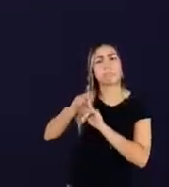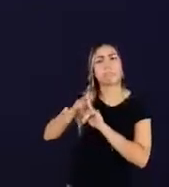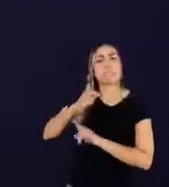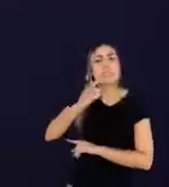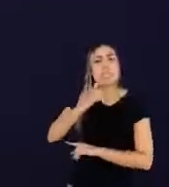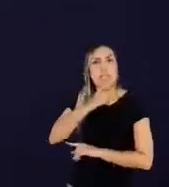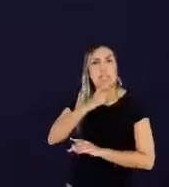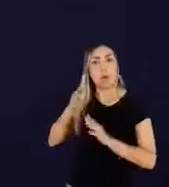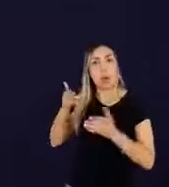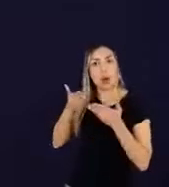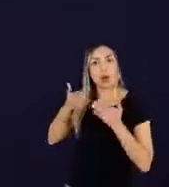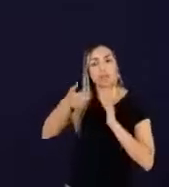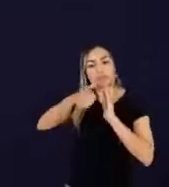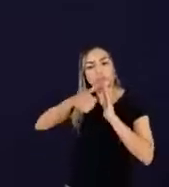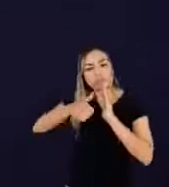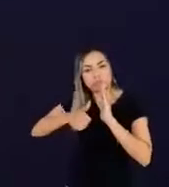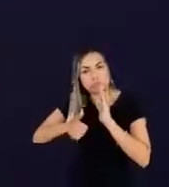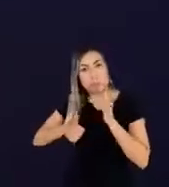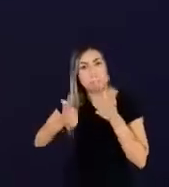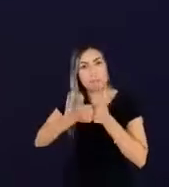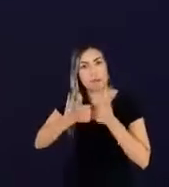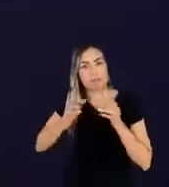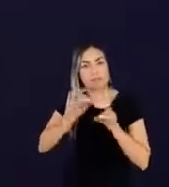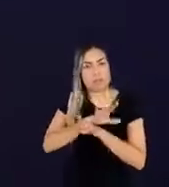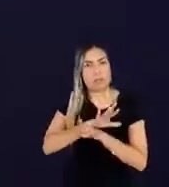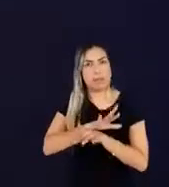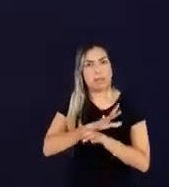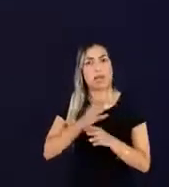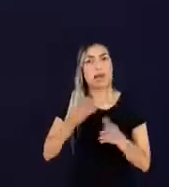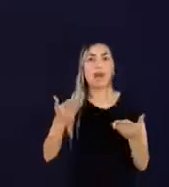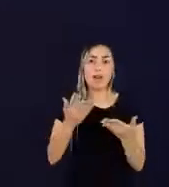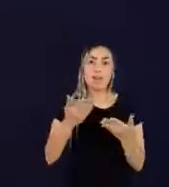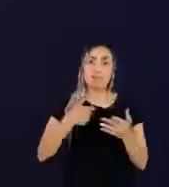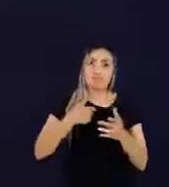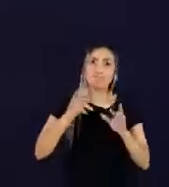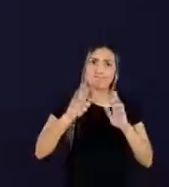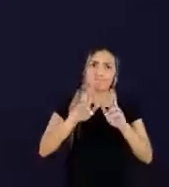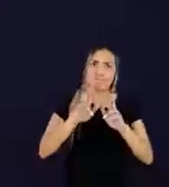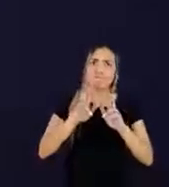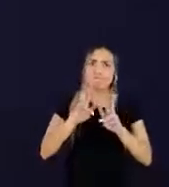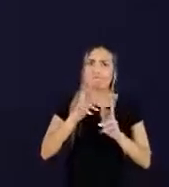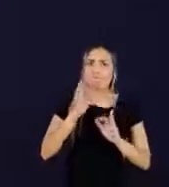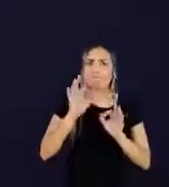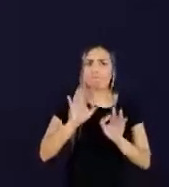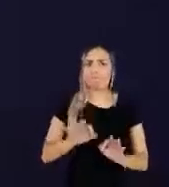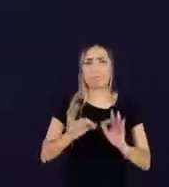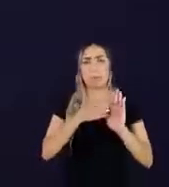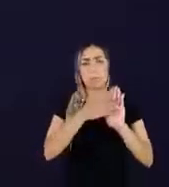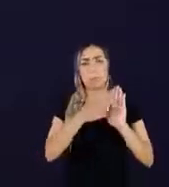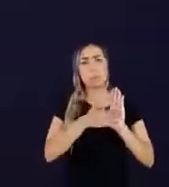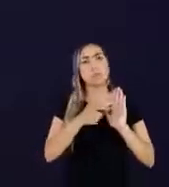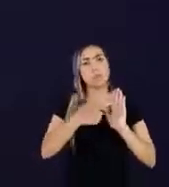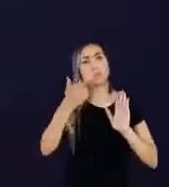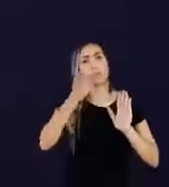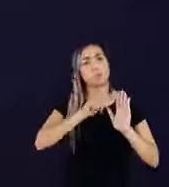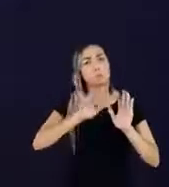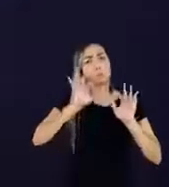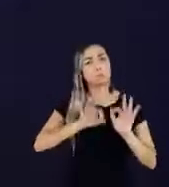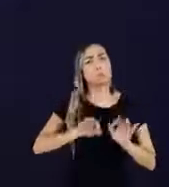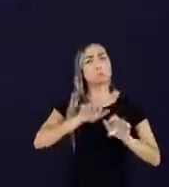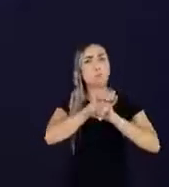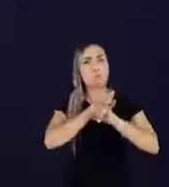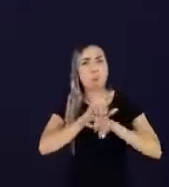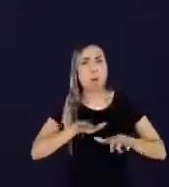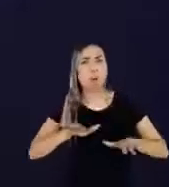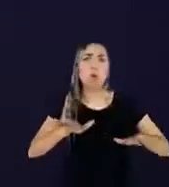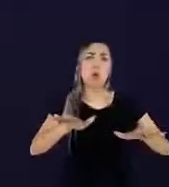análises. Se nós temos convicção que a nossa proposta vai dar certo, isso pode ser expandido para o mercado como um todo. E aí sim, nós vamos ter a